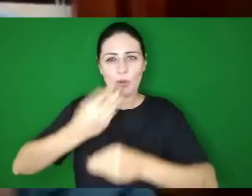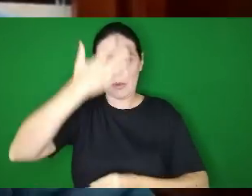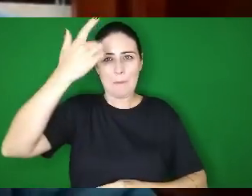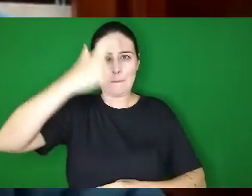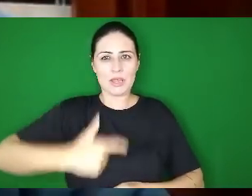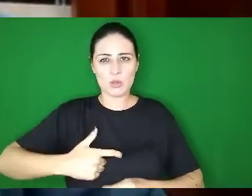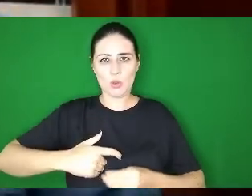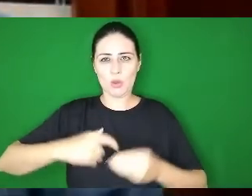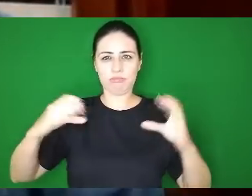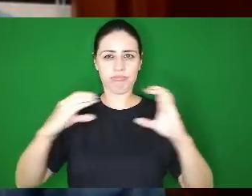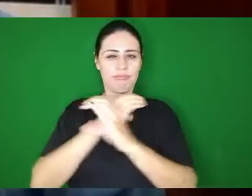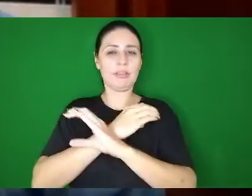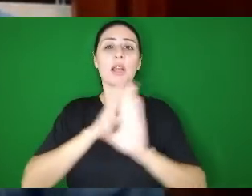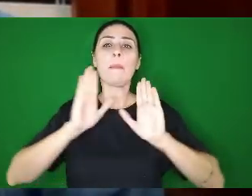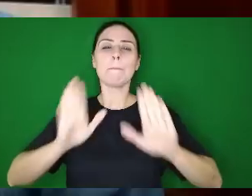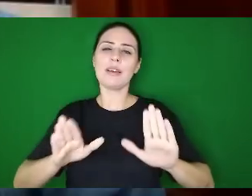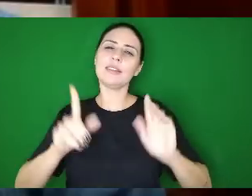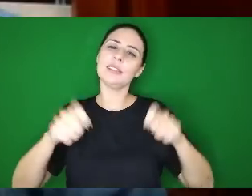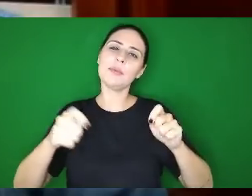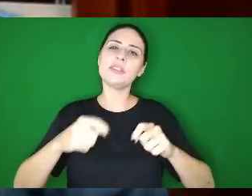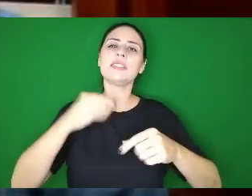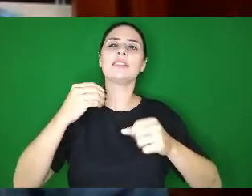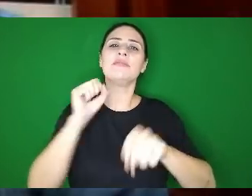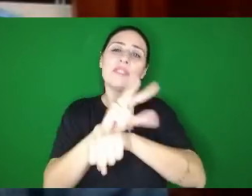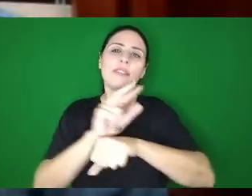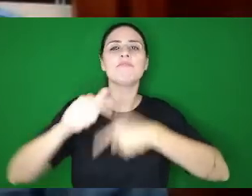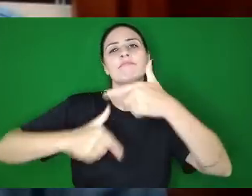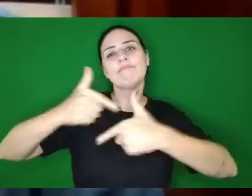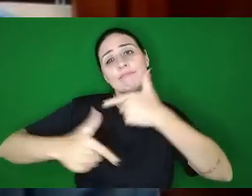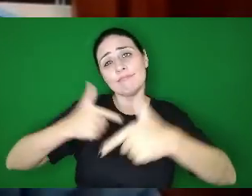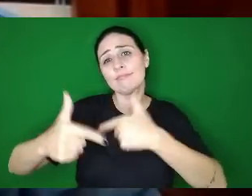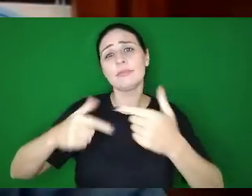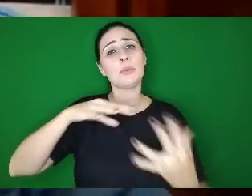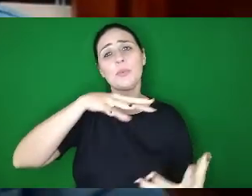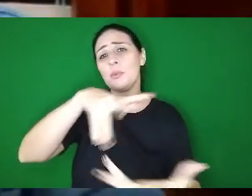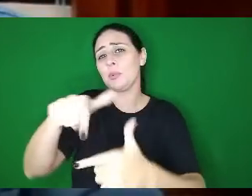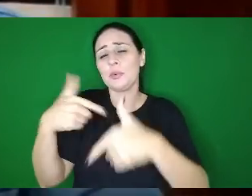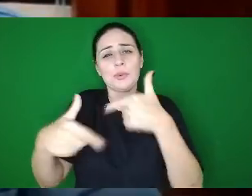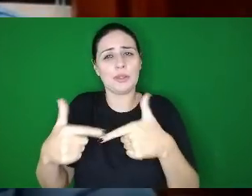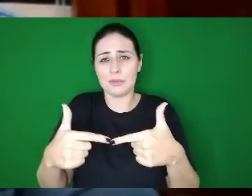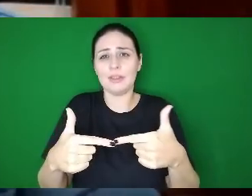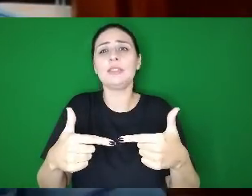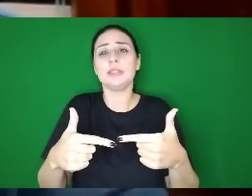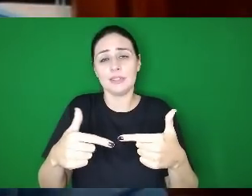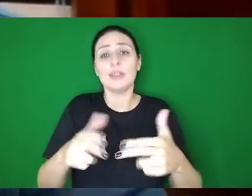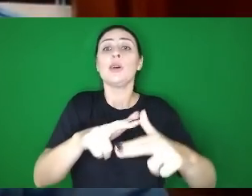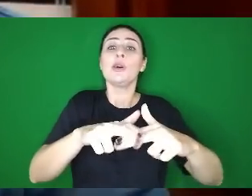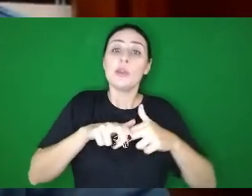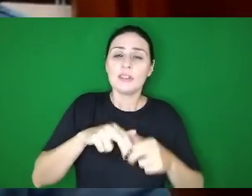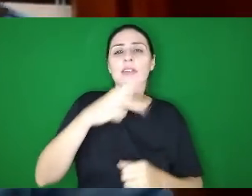integral, mas pensada para as necessidades do mercado de trabalho. E aí, os PCNs